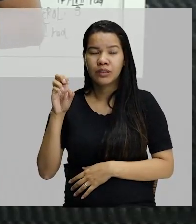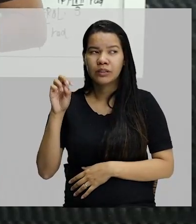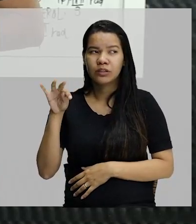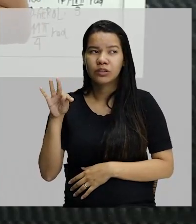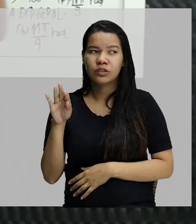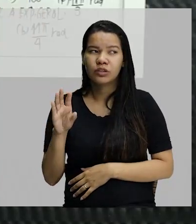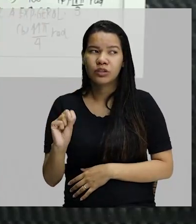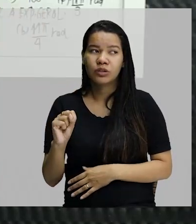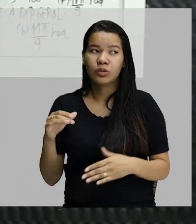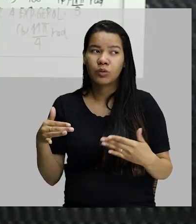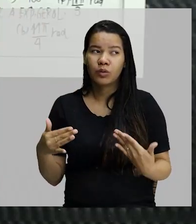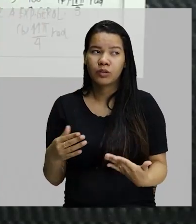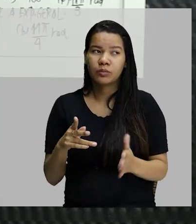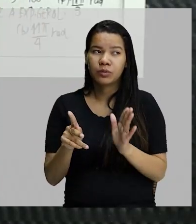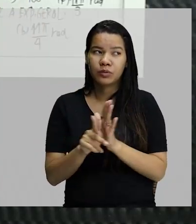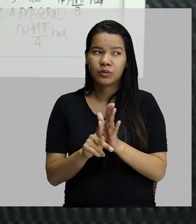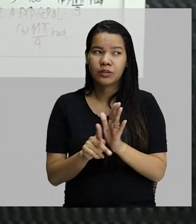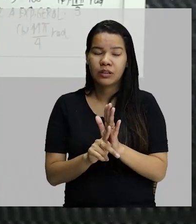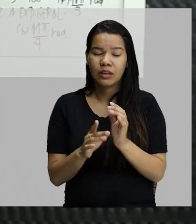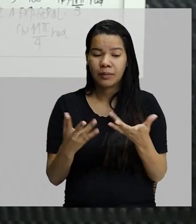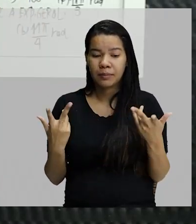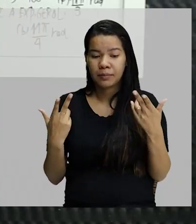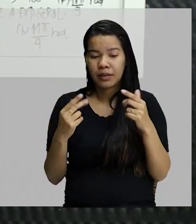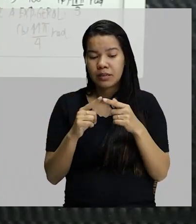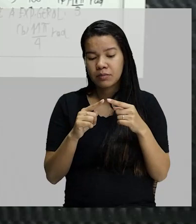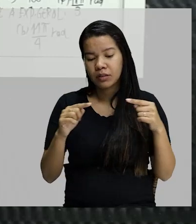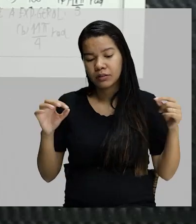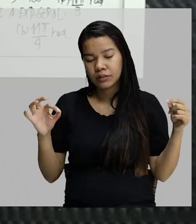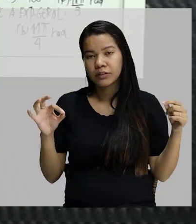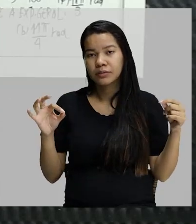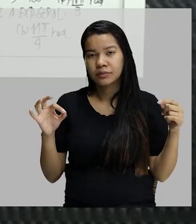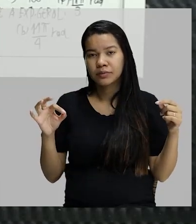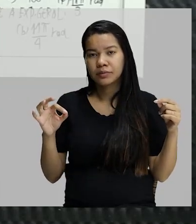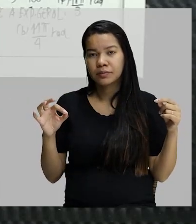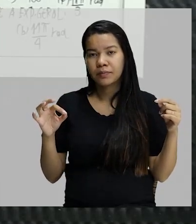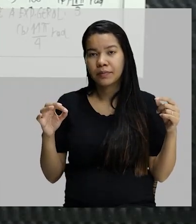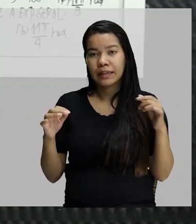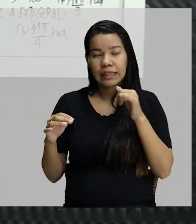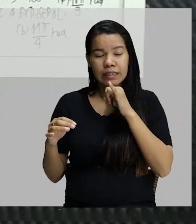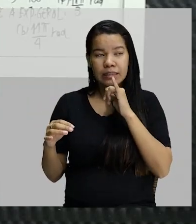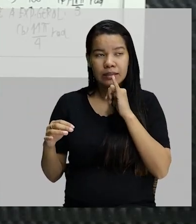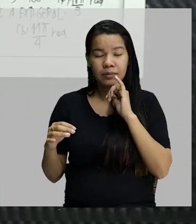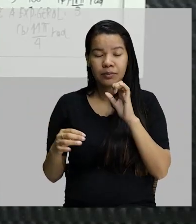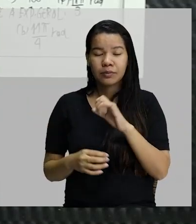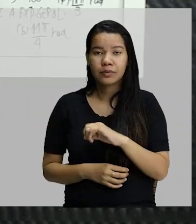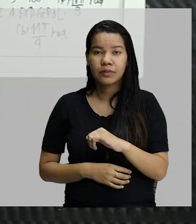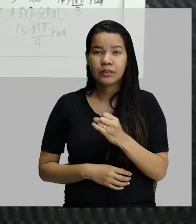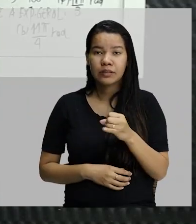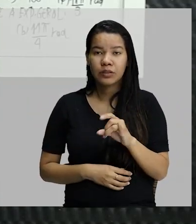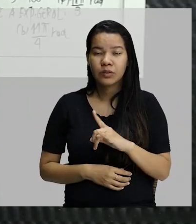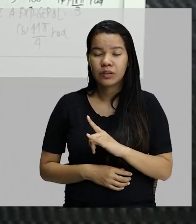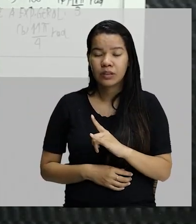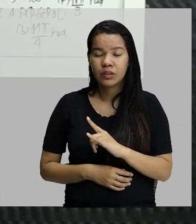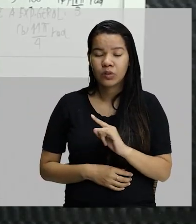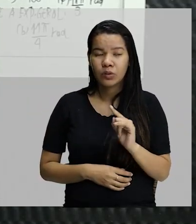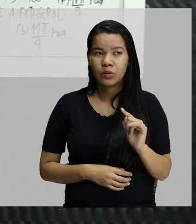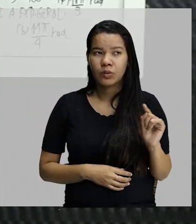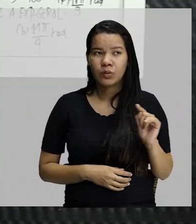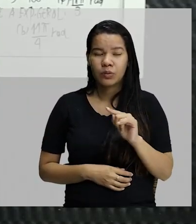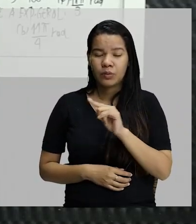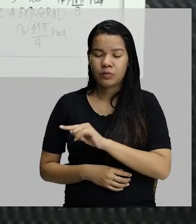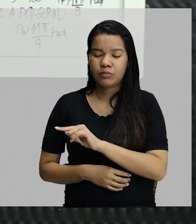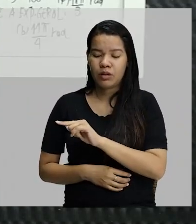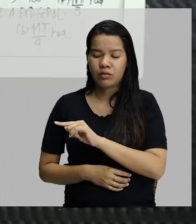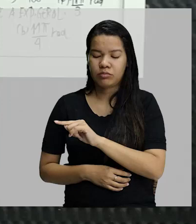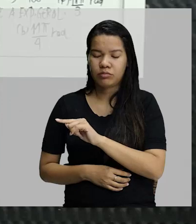extremidade. Eu sou como assim? Vamos supor que eu tenho aqui um arco, que todos os arcos partem dessa origem